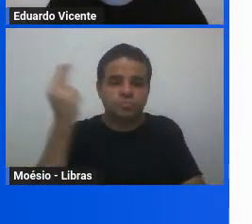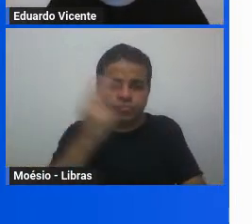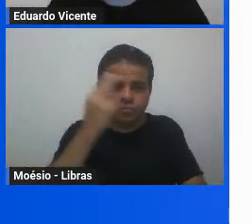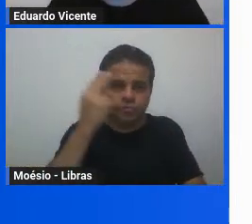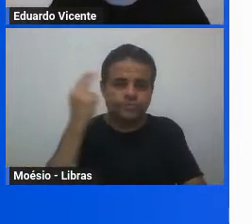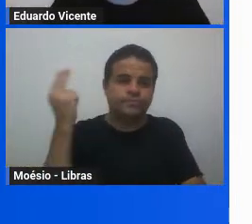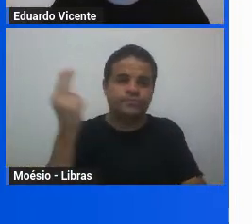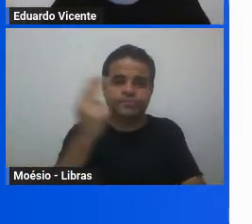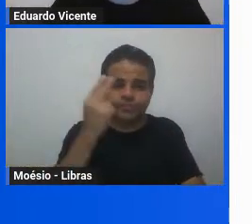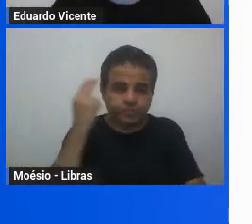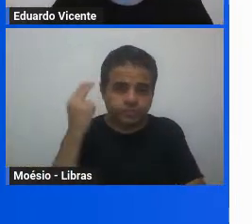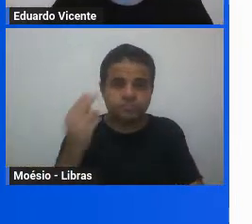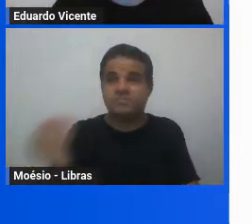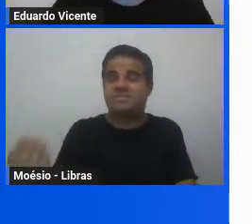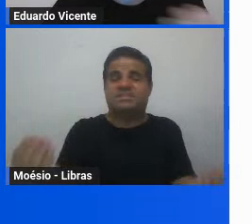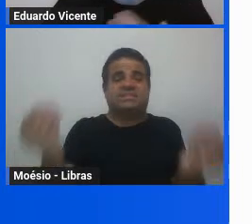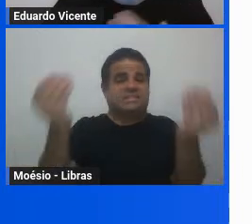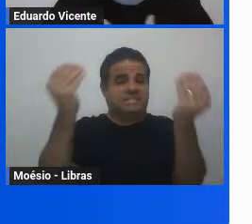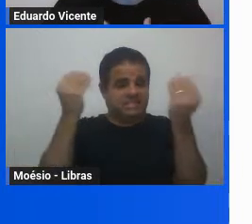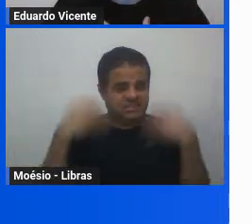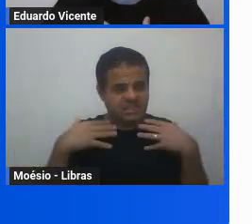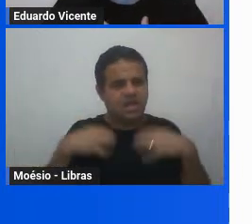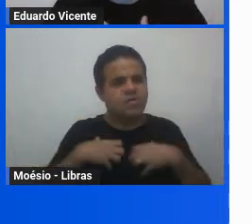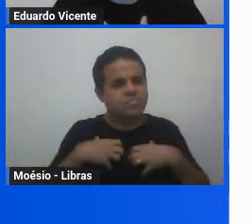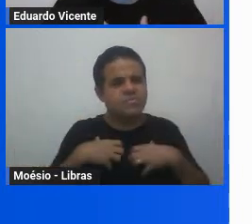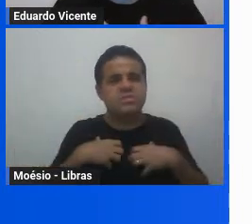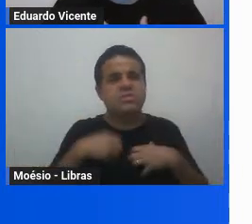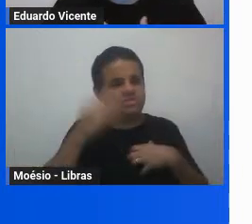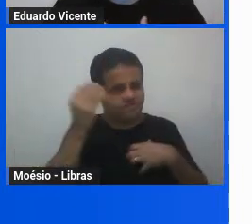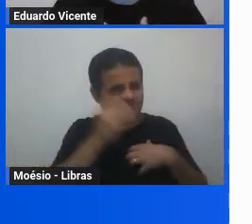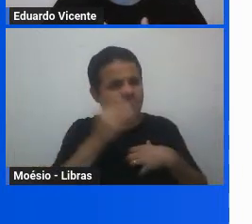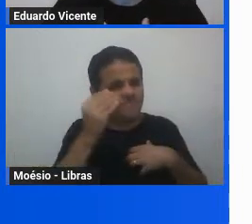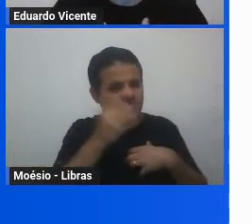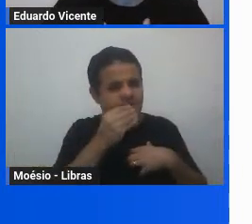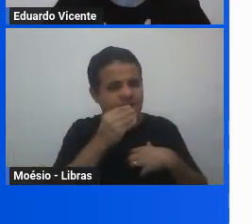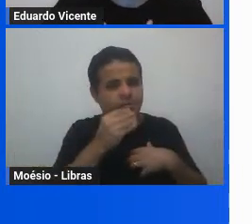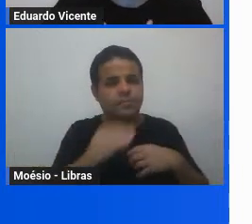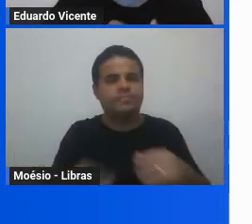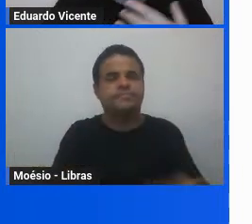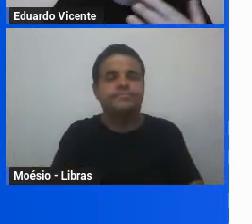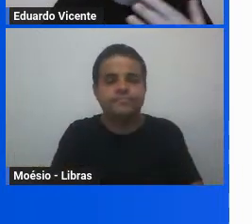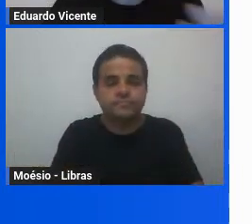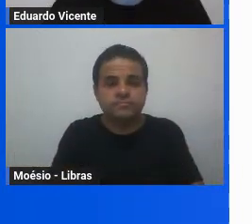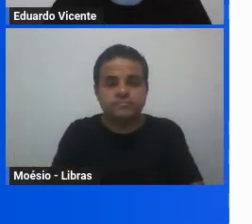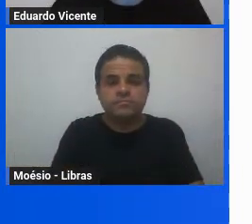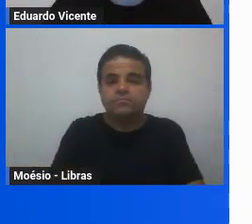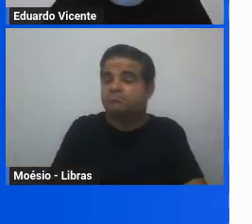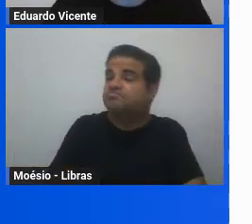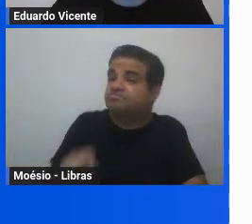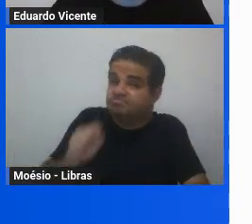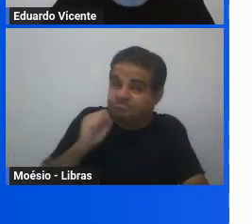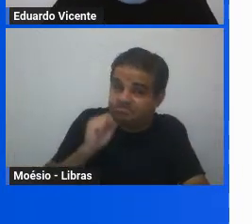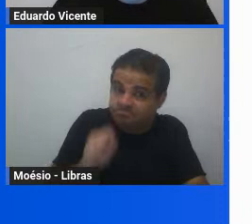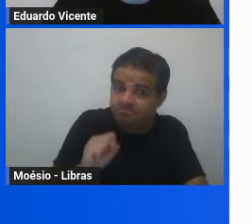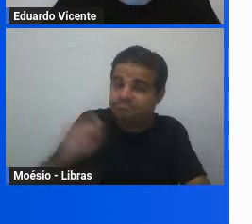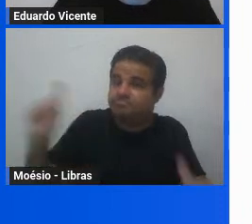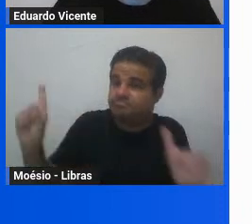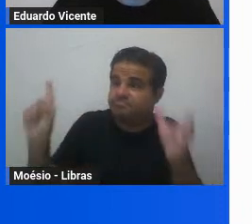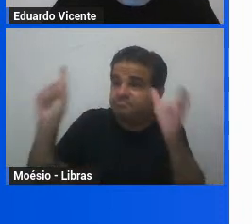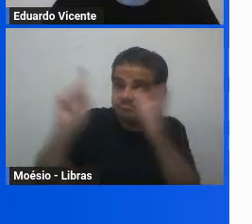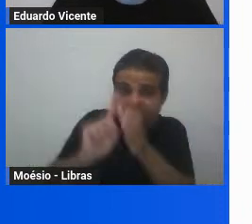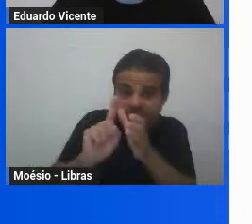vertigem, pode te trazer. E eu me sinto um pouco fraco. E eu posso chegar numa